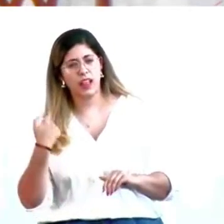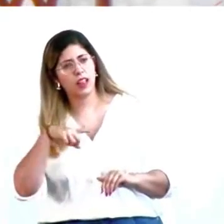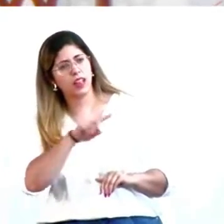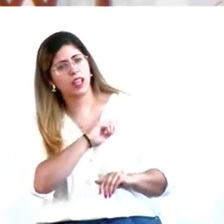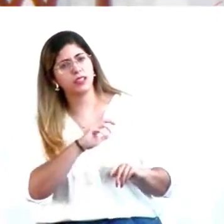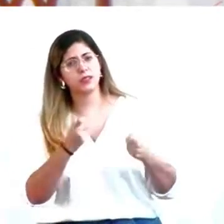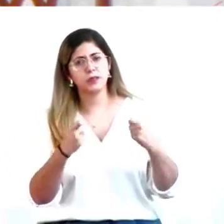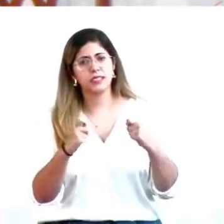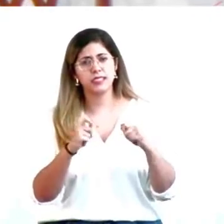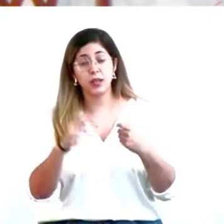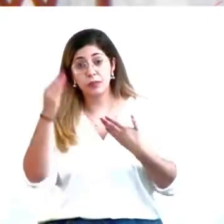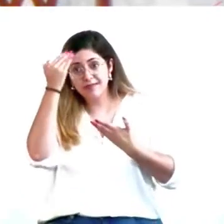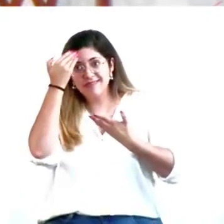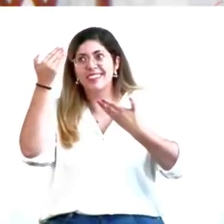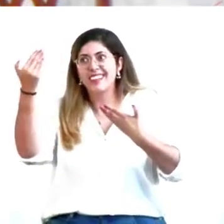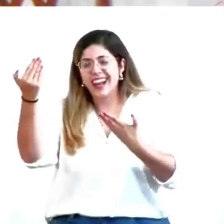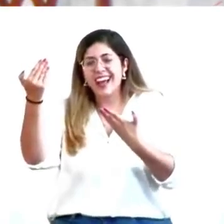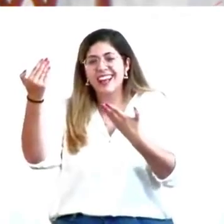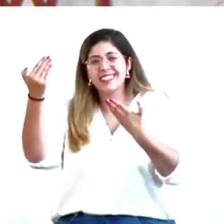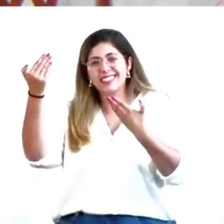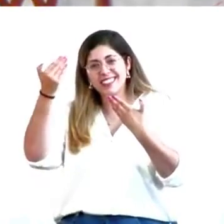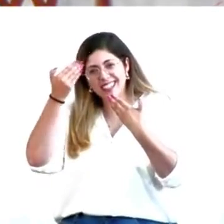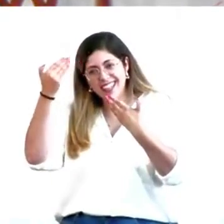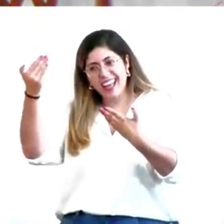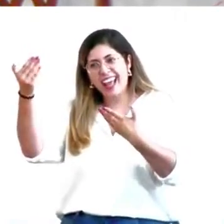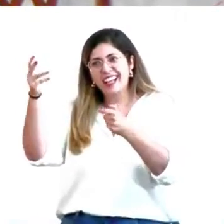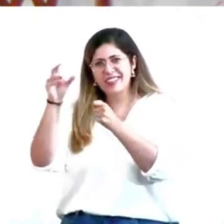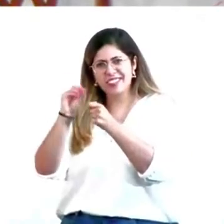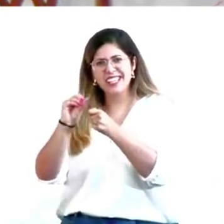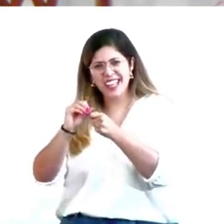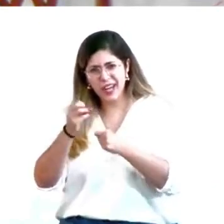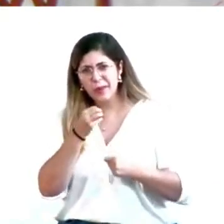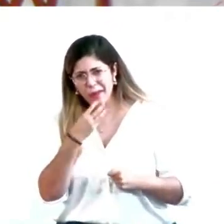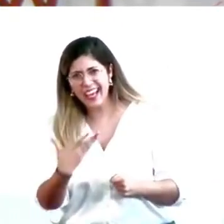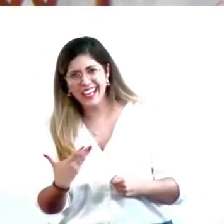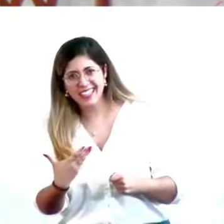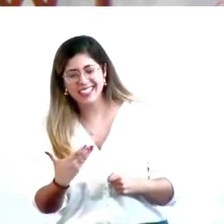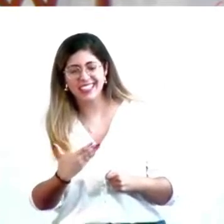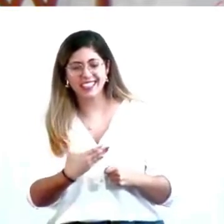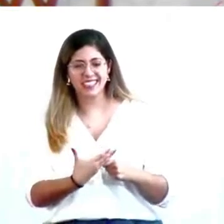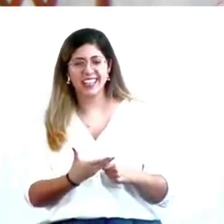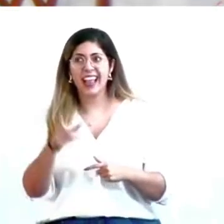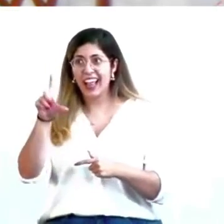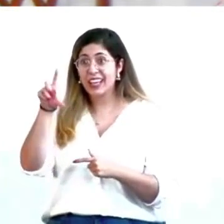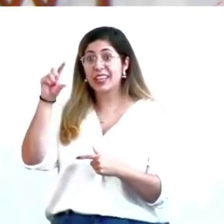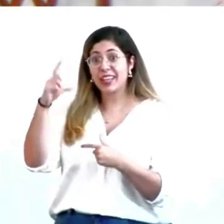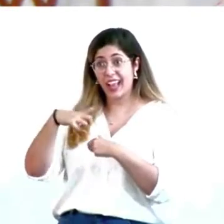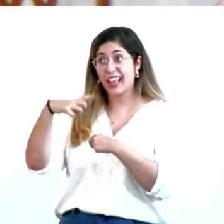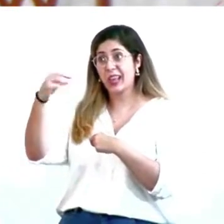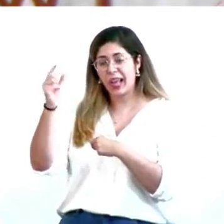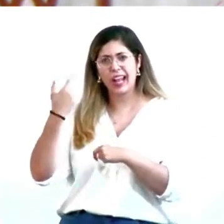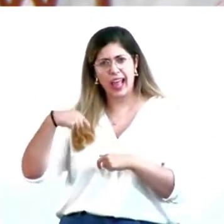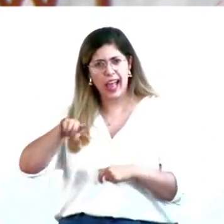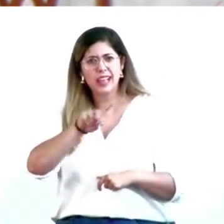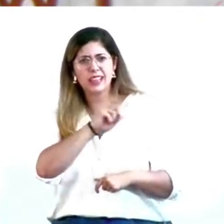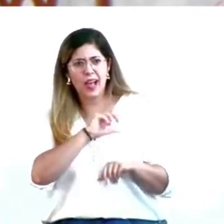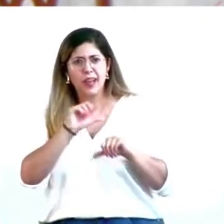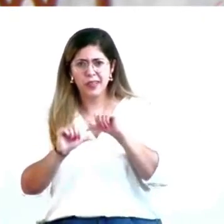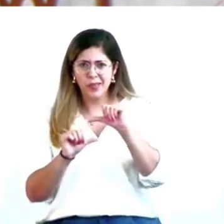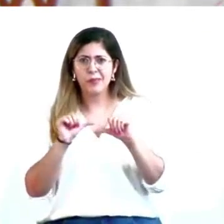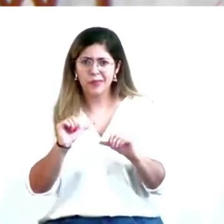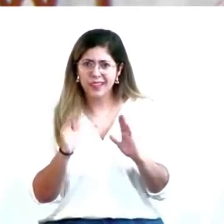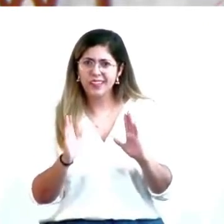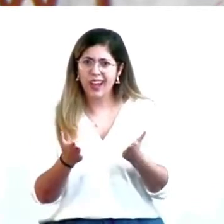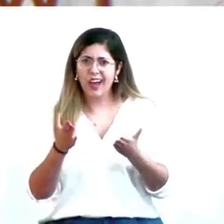de graças. Porque esse é o caminho do crente, esse é o caminho do escolhido de Deus, esse é o caminho do transformado pelo sangue do